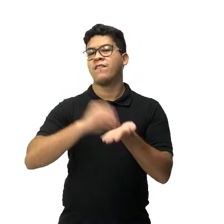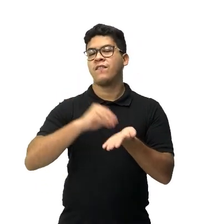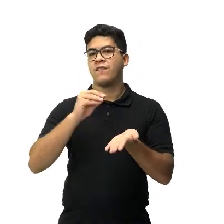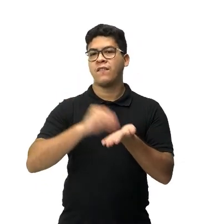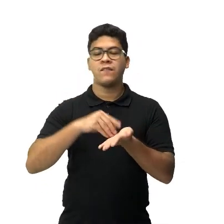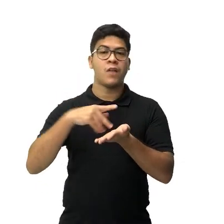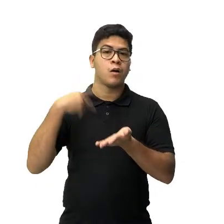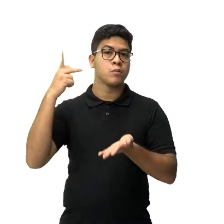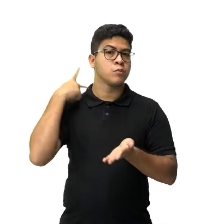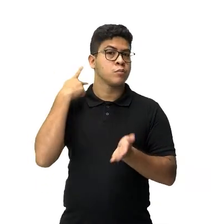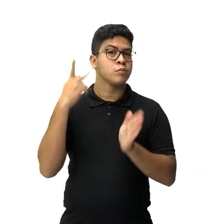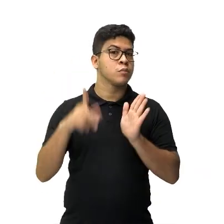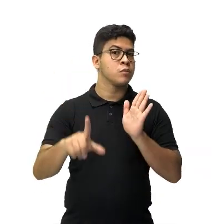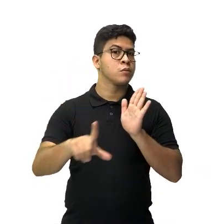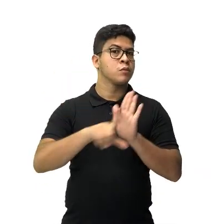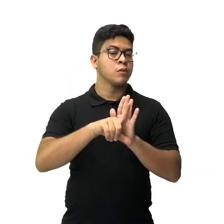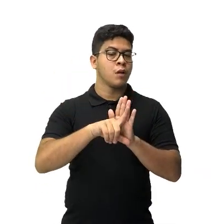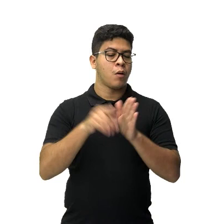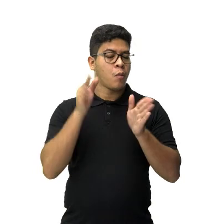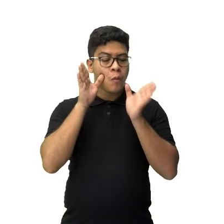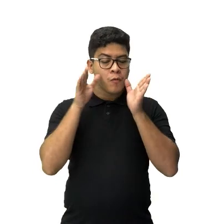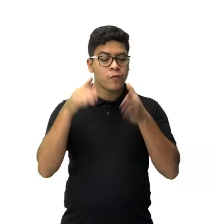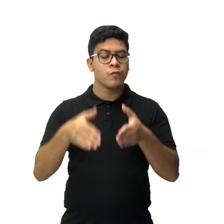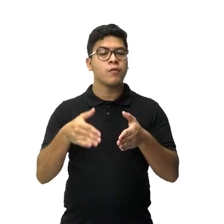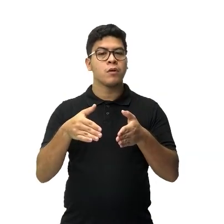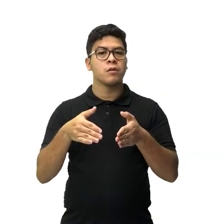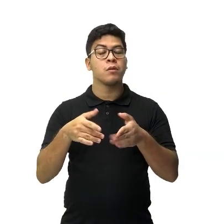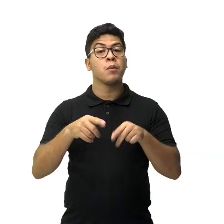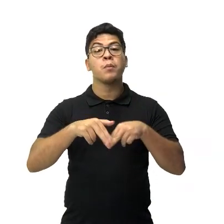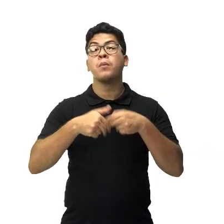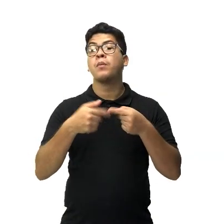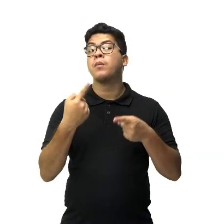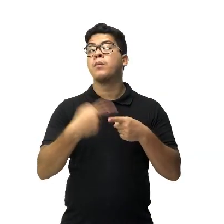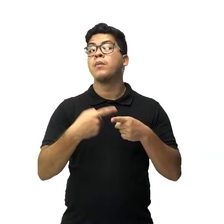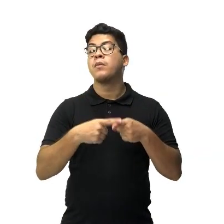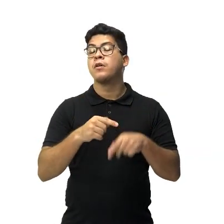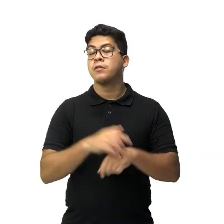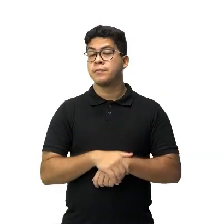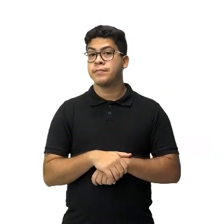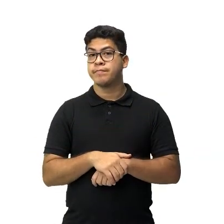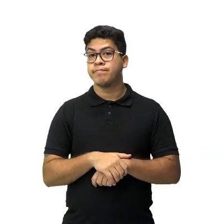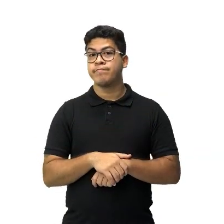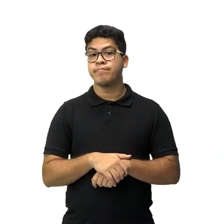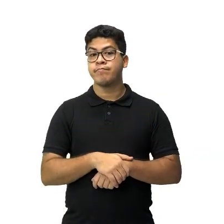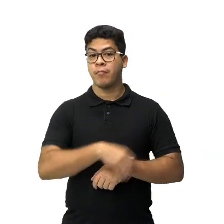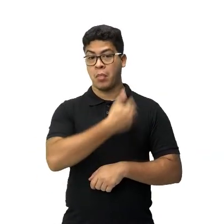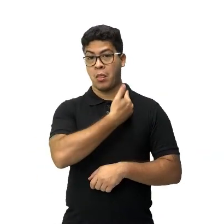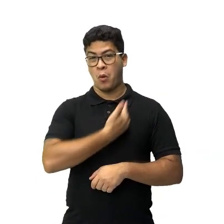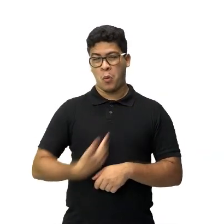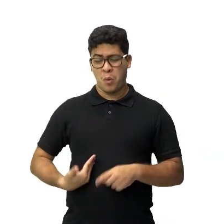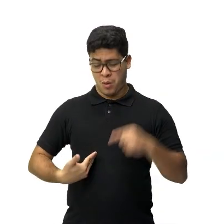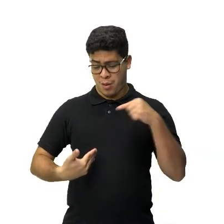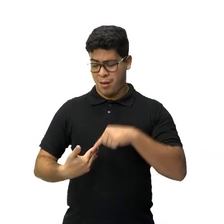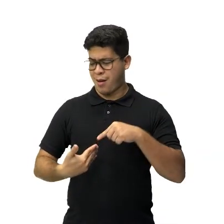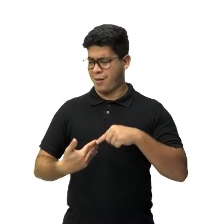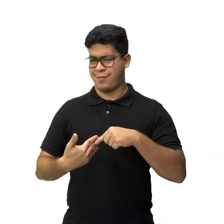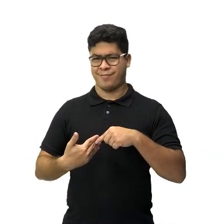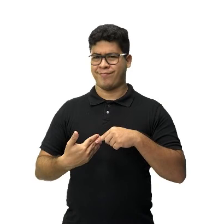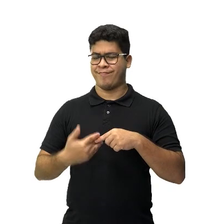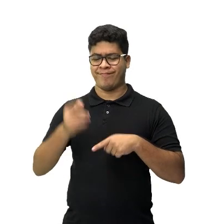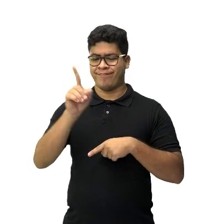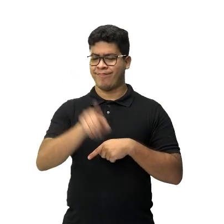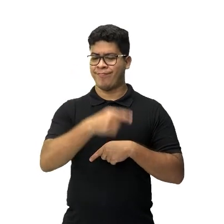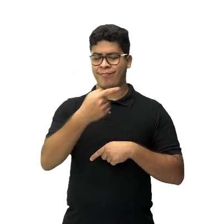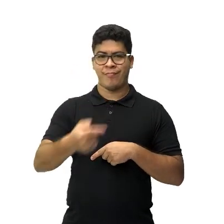políticas públicas para essa categoria social, pois o Estado lhe nega saúde e educação